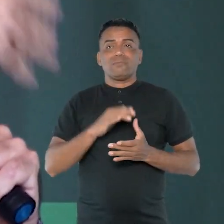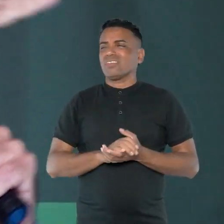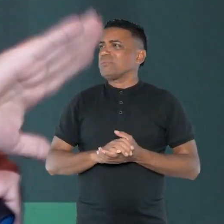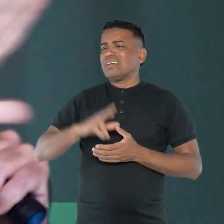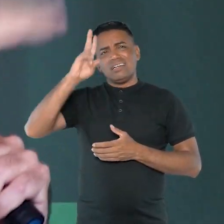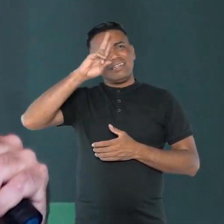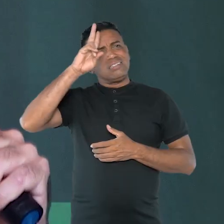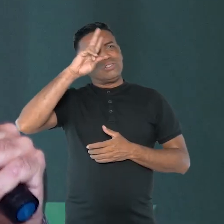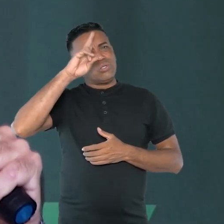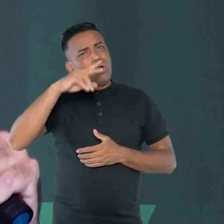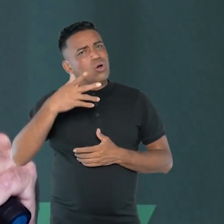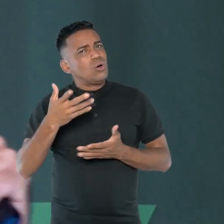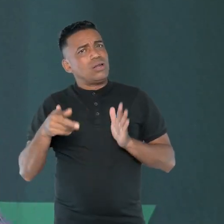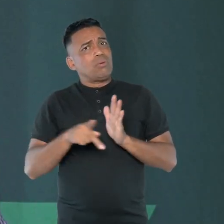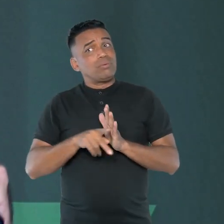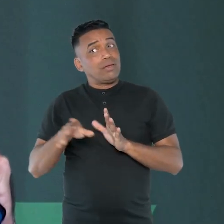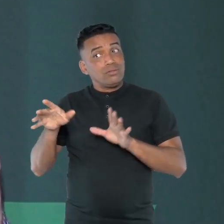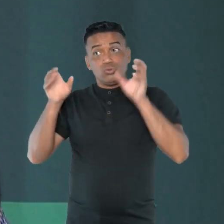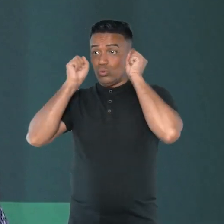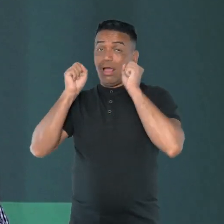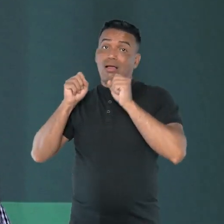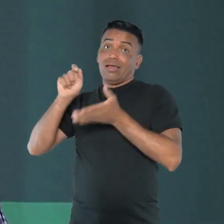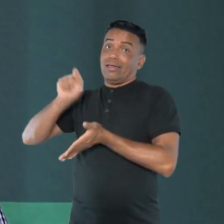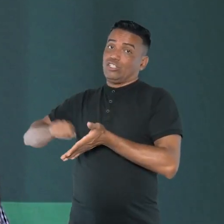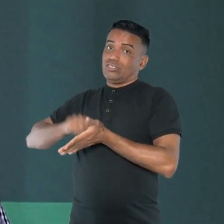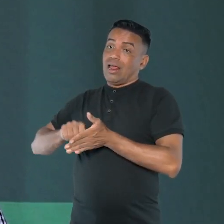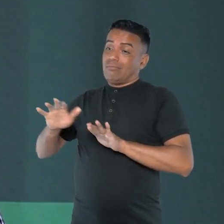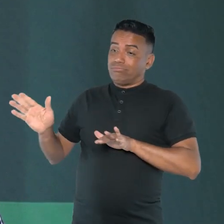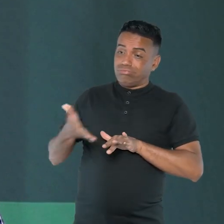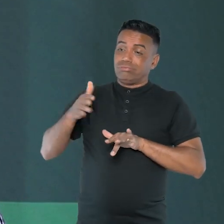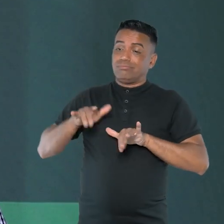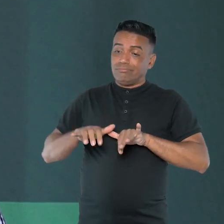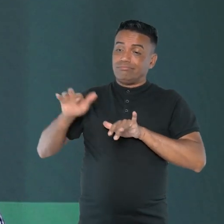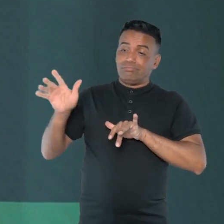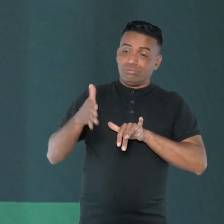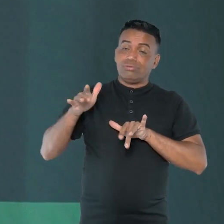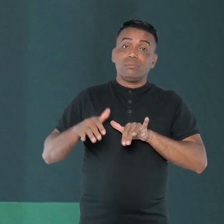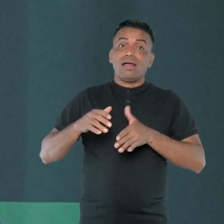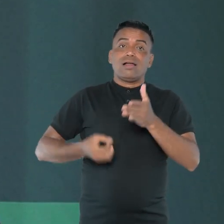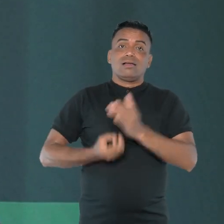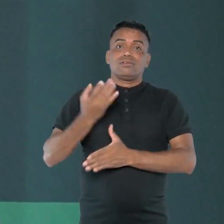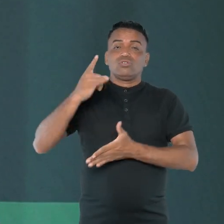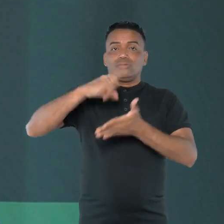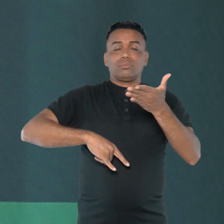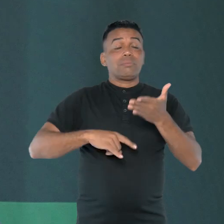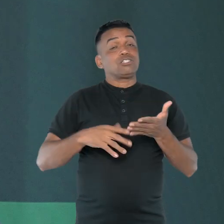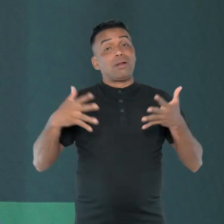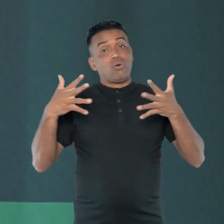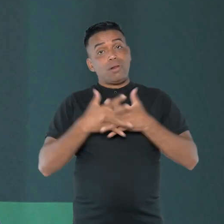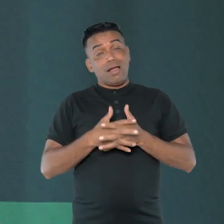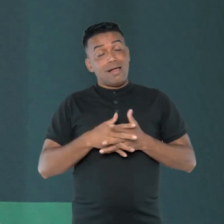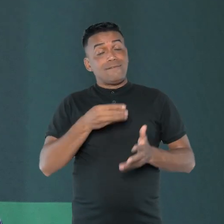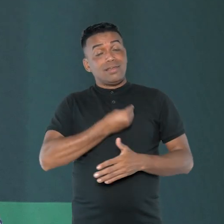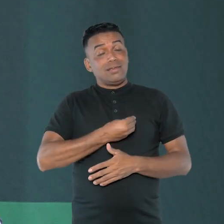não é incongruente, não, ele não podia, ele tinha apenas que escutar. E ele depois fazia esse relatório. Só que, para complicar a vida do nosso Ademir